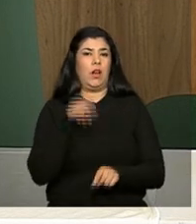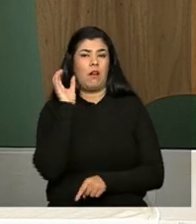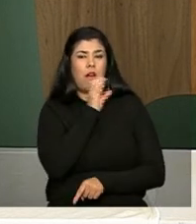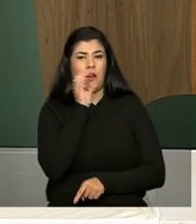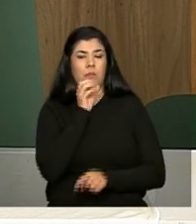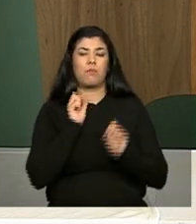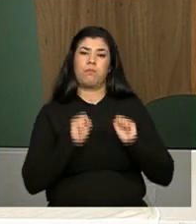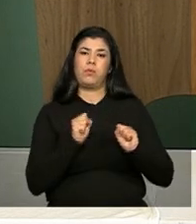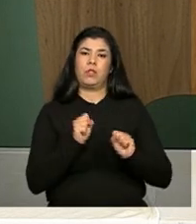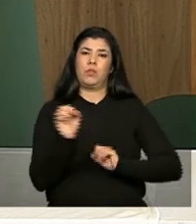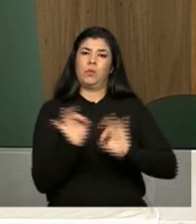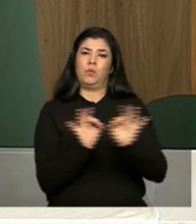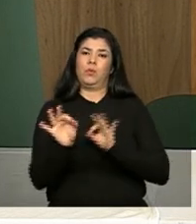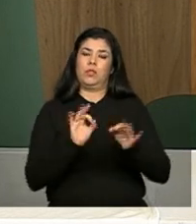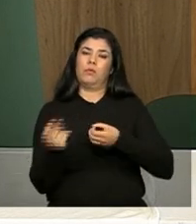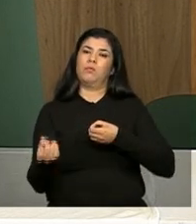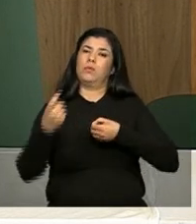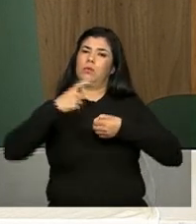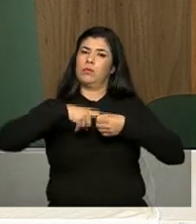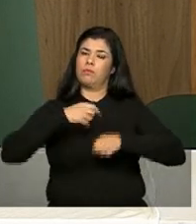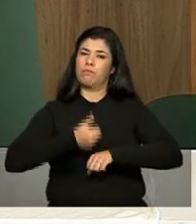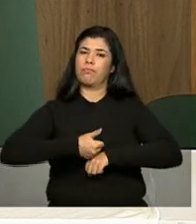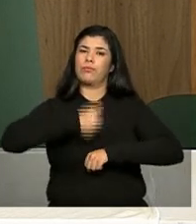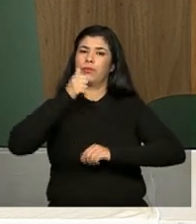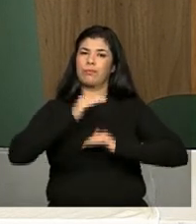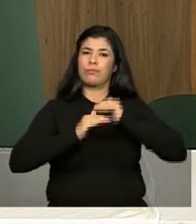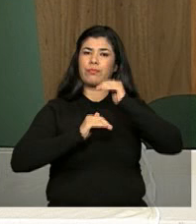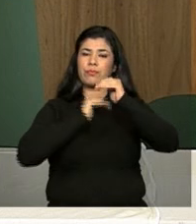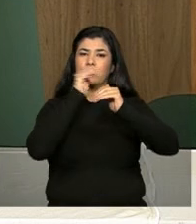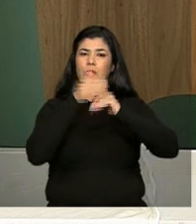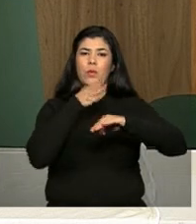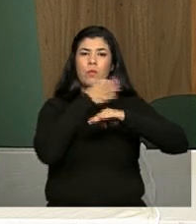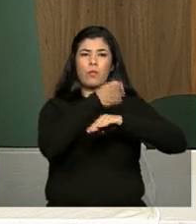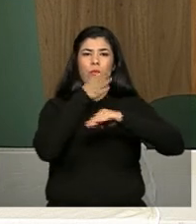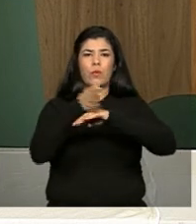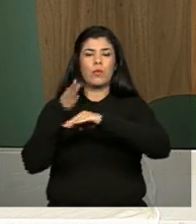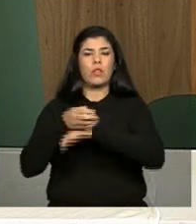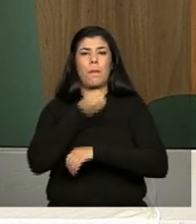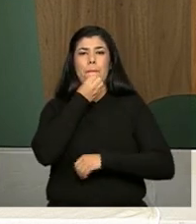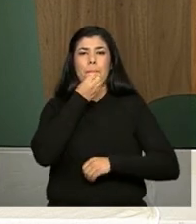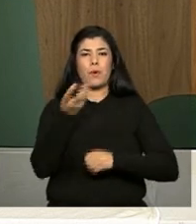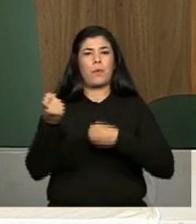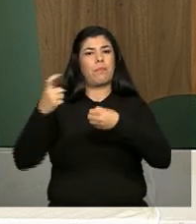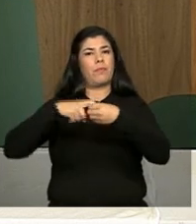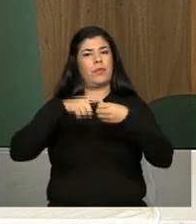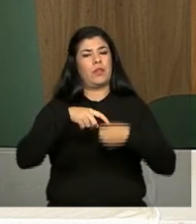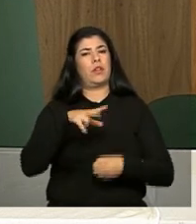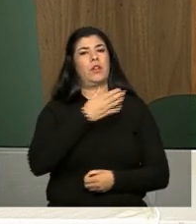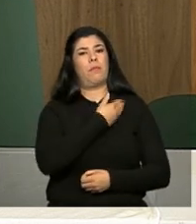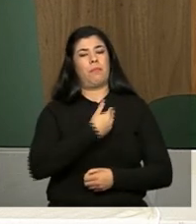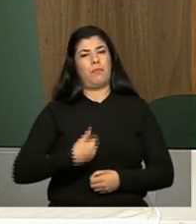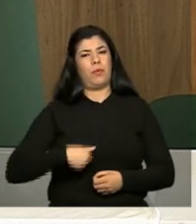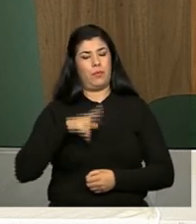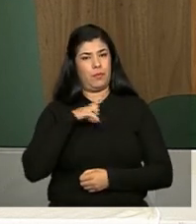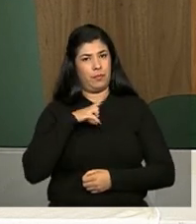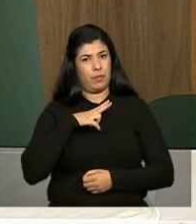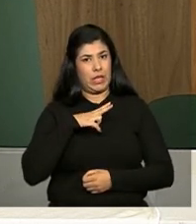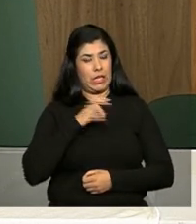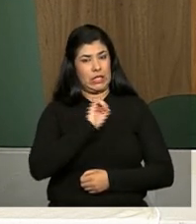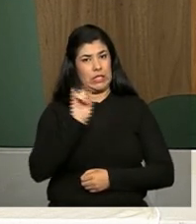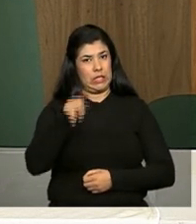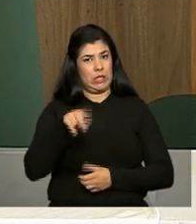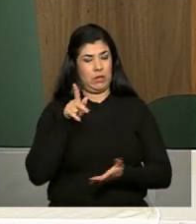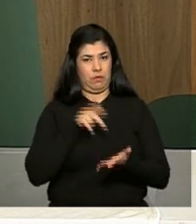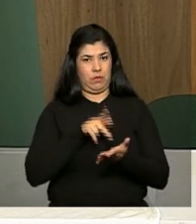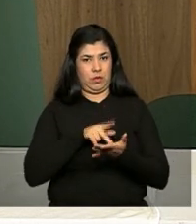mais rapidamente poder voltar a crescer voltar a investir voltar a ter boas parcerias públicos-privadas Porque se é verdade